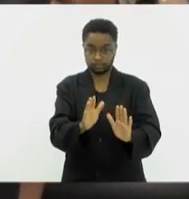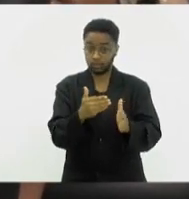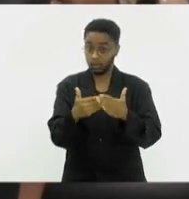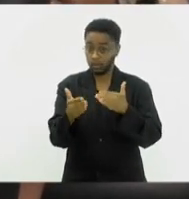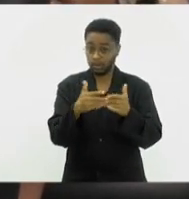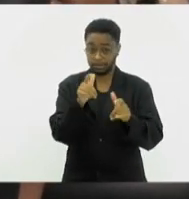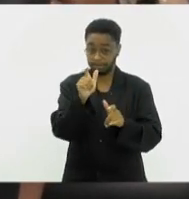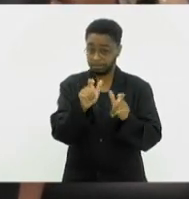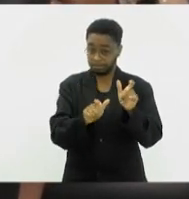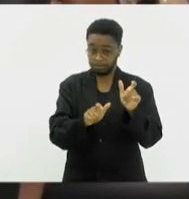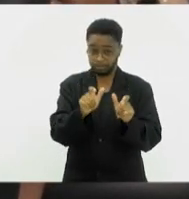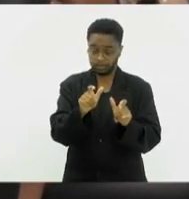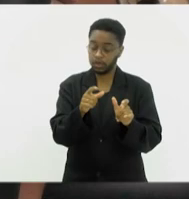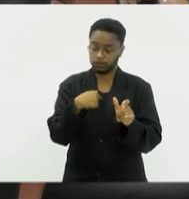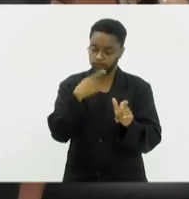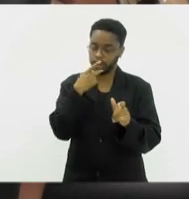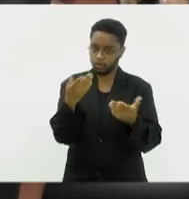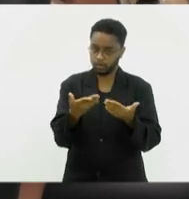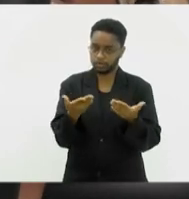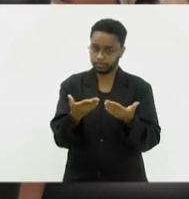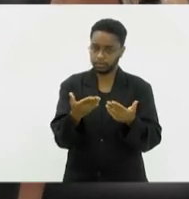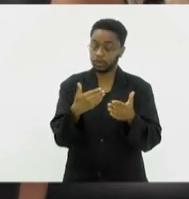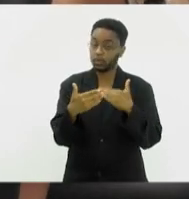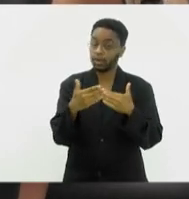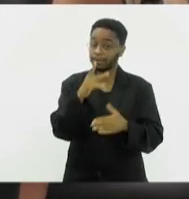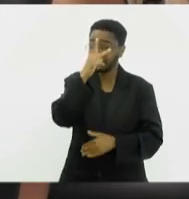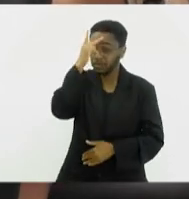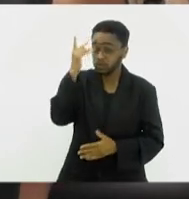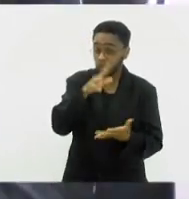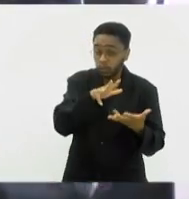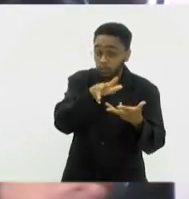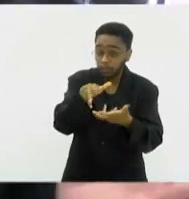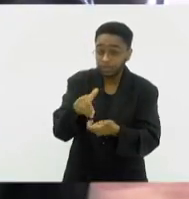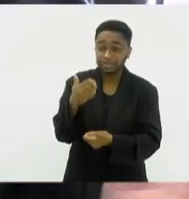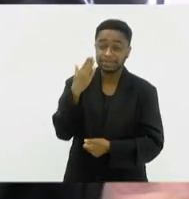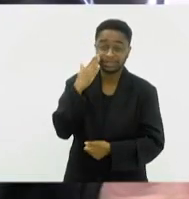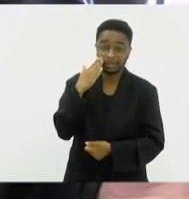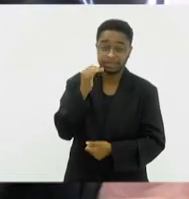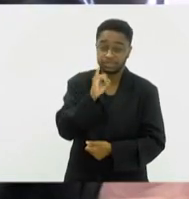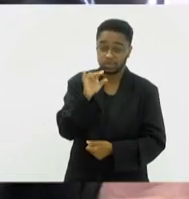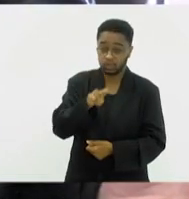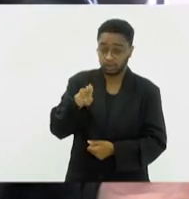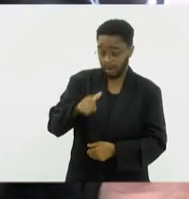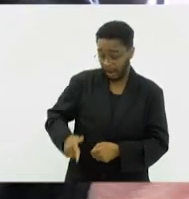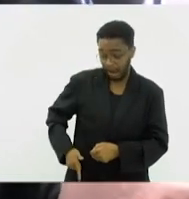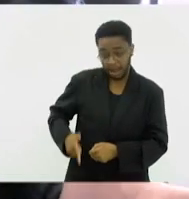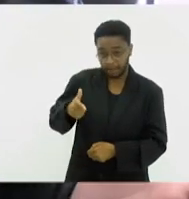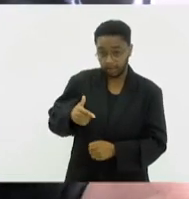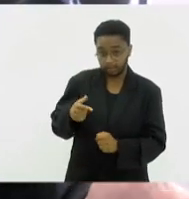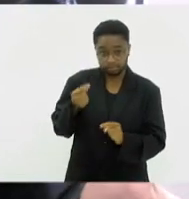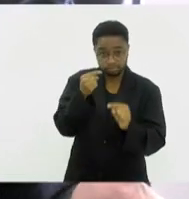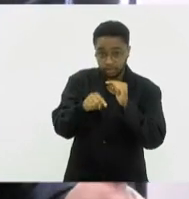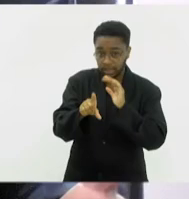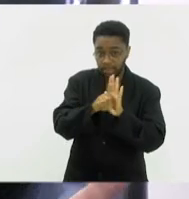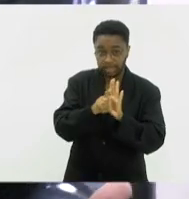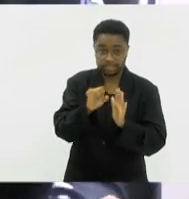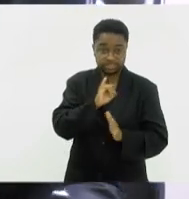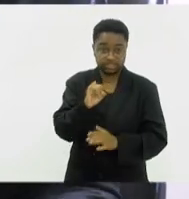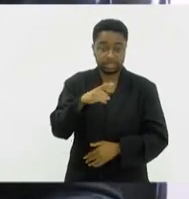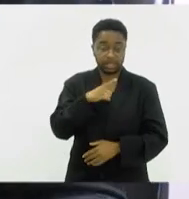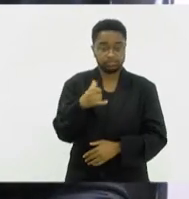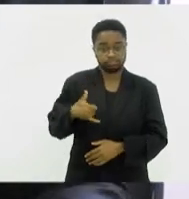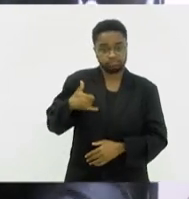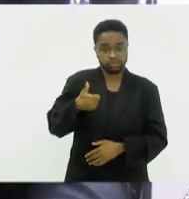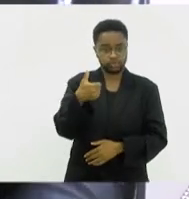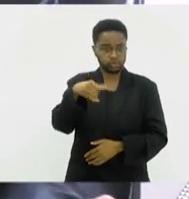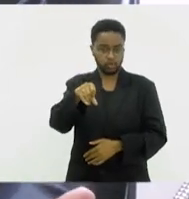mundo... Agora eu vou falar. Qualquer pessoa no mundo sabe que andar armado é ilegal. Sim. Não é porque você tem 19 anos...